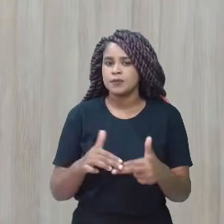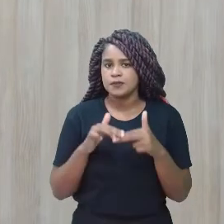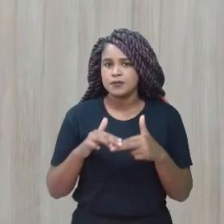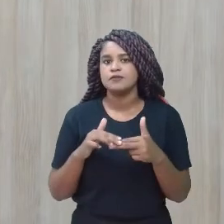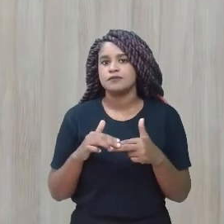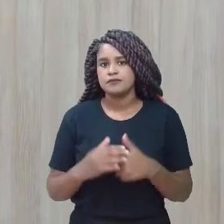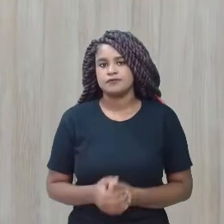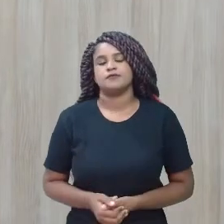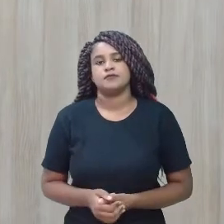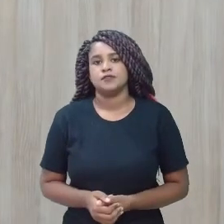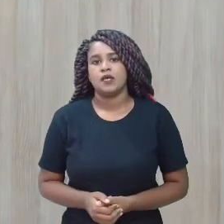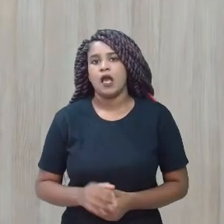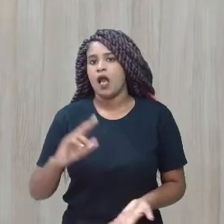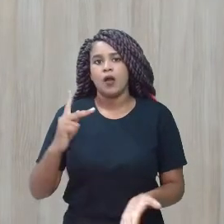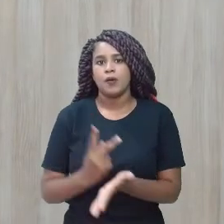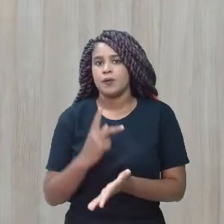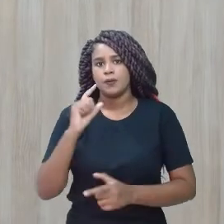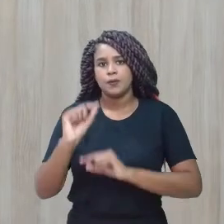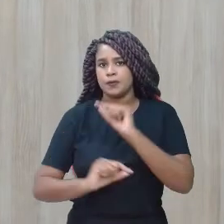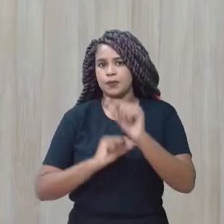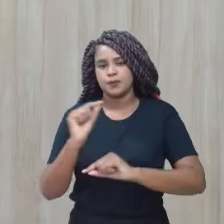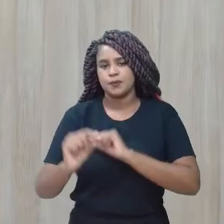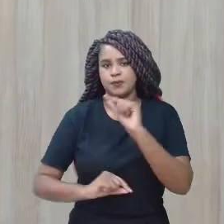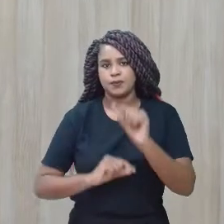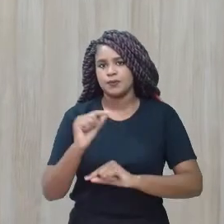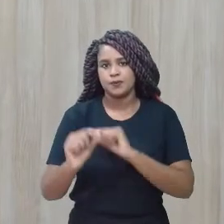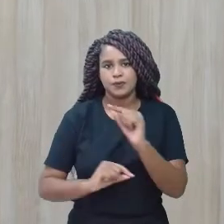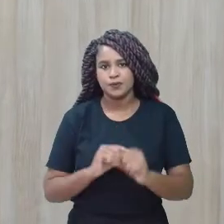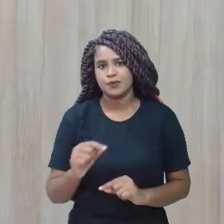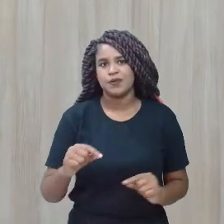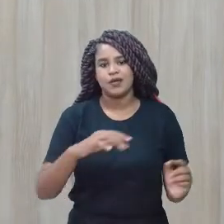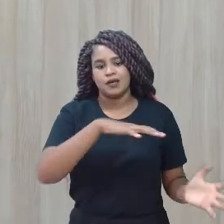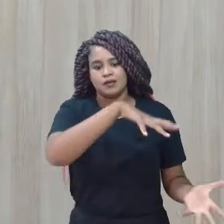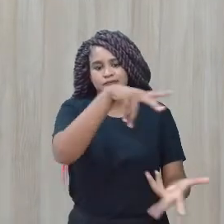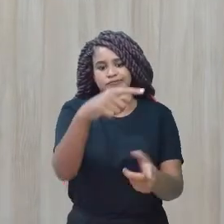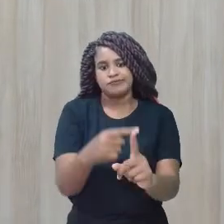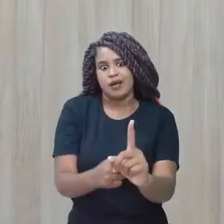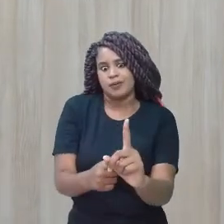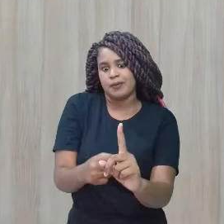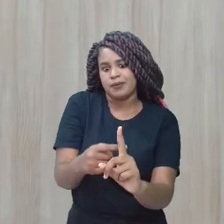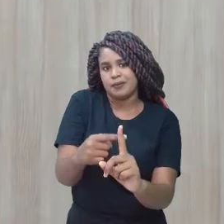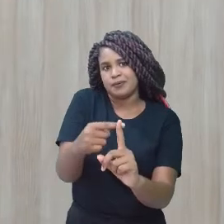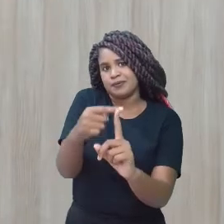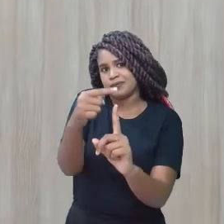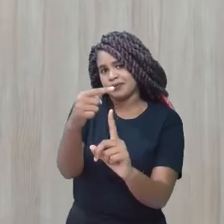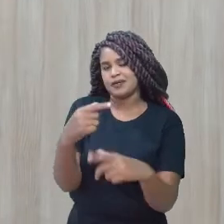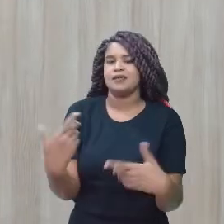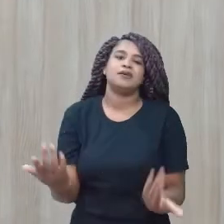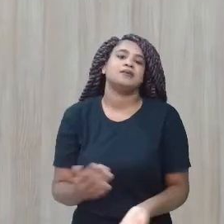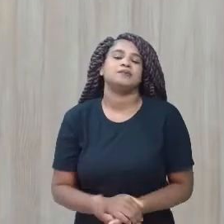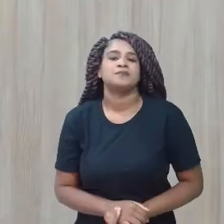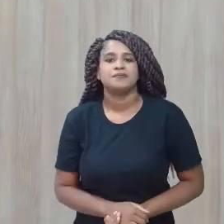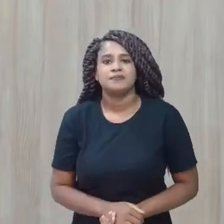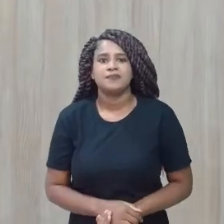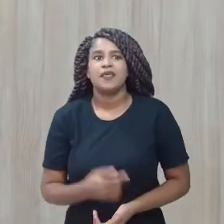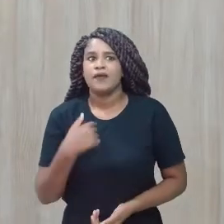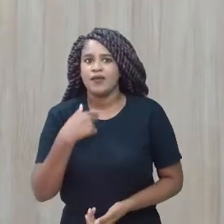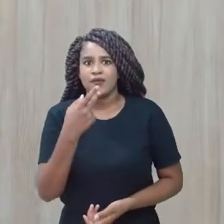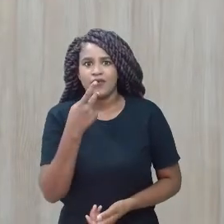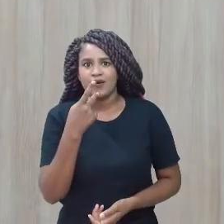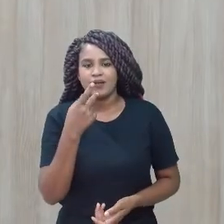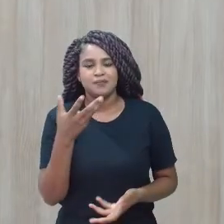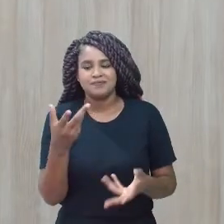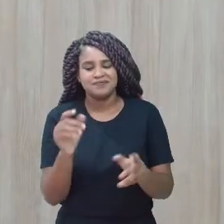nosso aquecimento global. Eu ia dizer queridíssimo, mas não é queridíssimo não, né, professor? É justamente